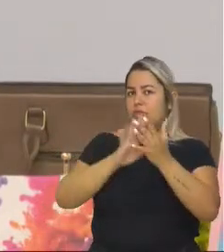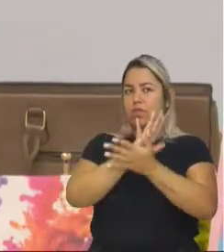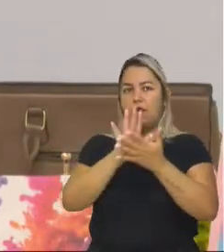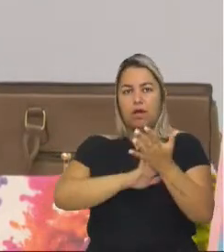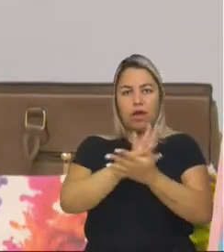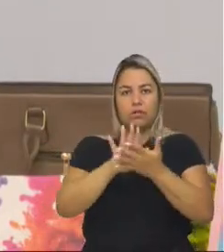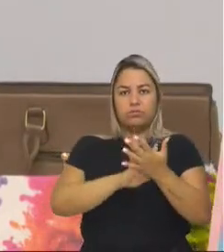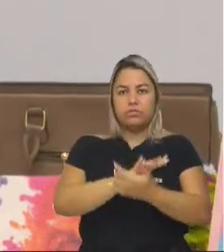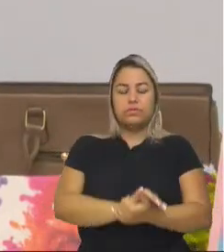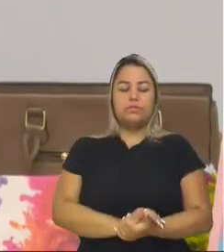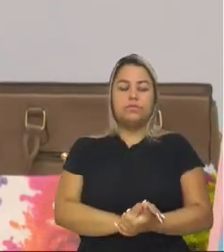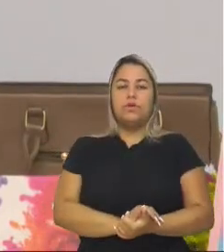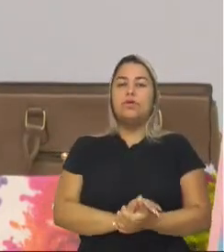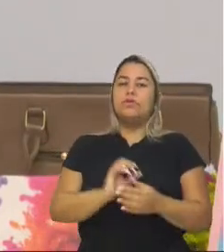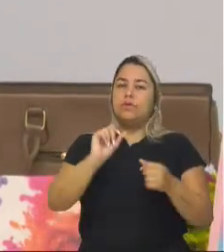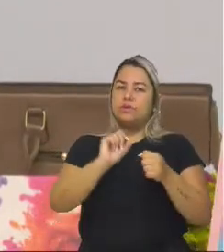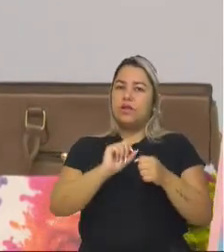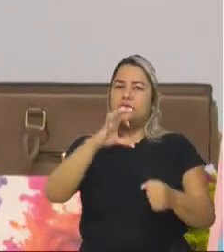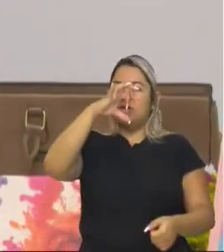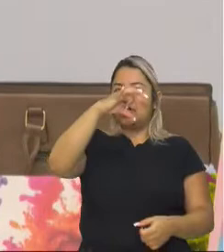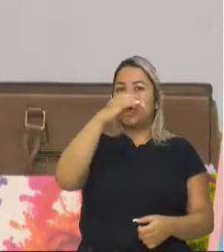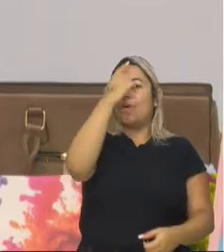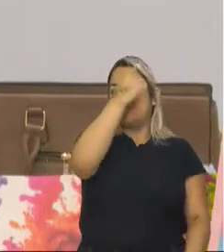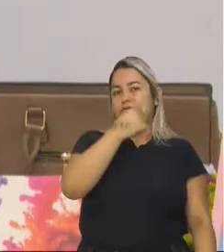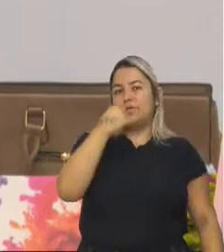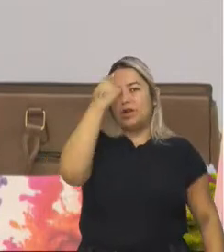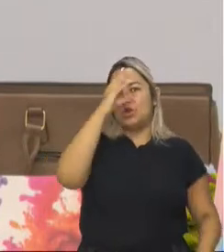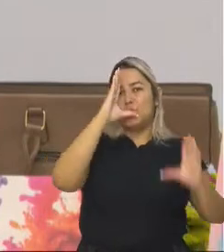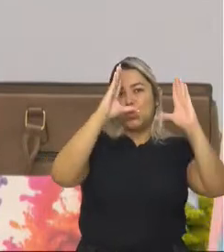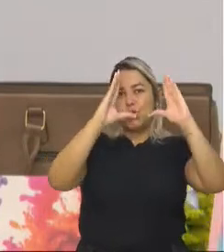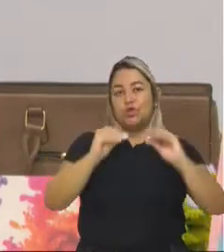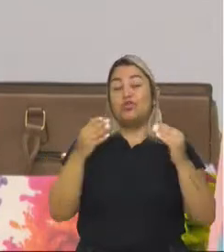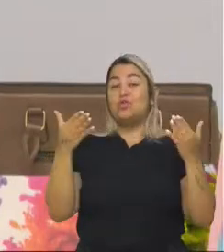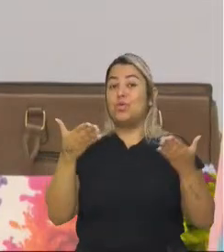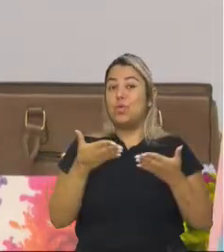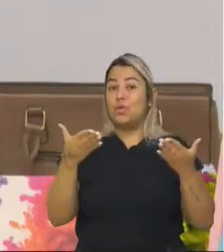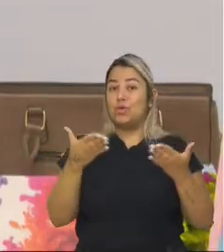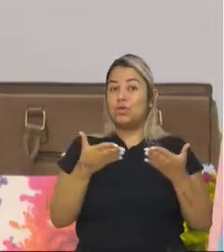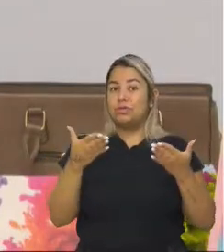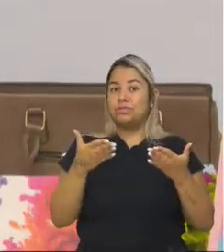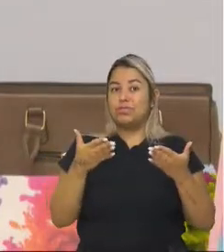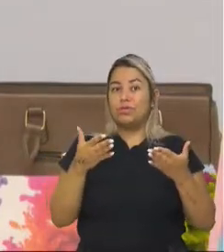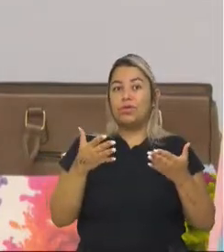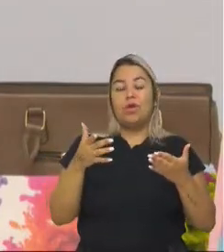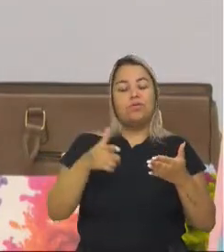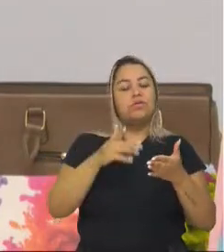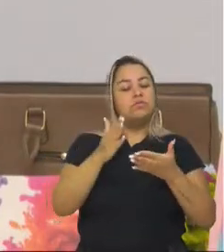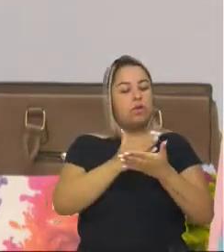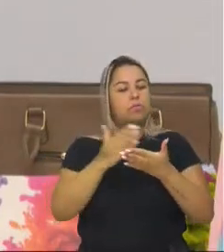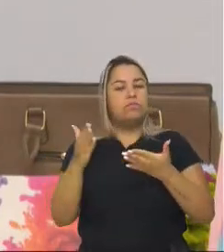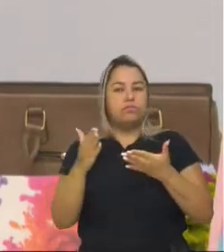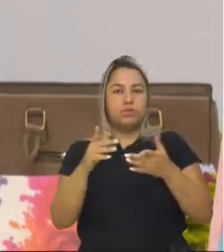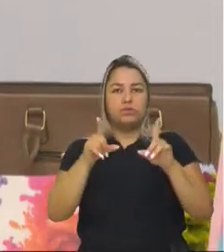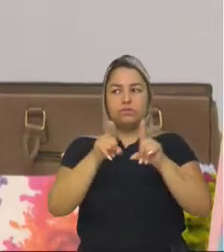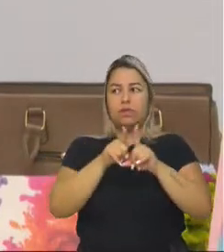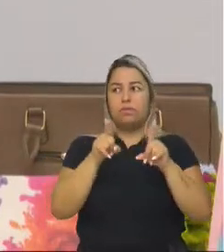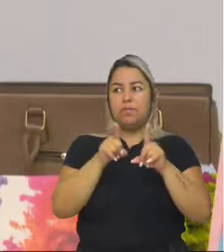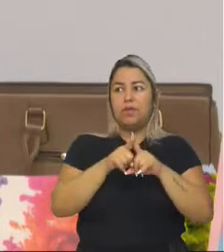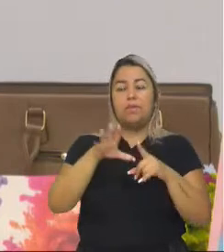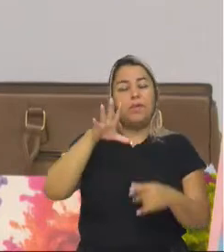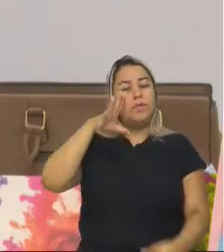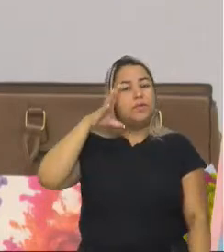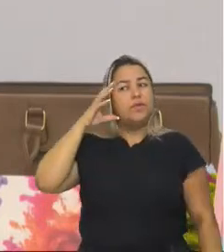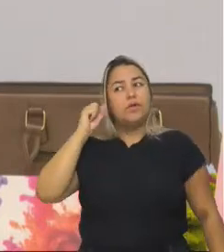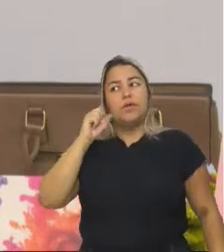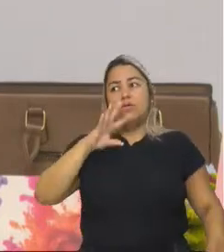ministério. E eu estou fazendo agenda até 9 da noite, hoje. Já fiz até mais tarde outras. Né? A gente vai ouvir